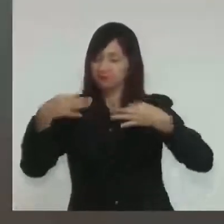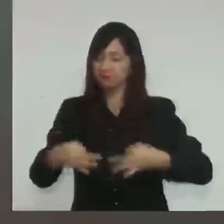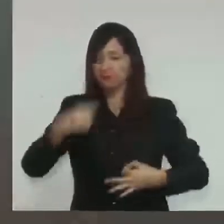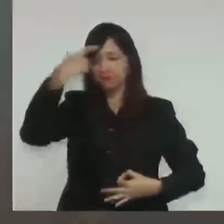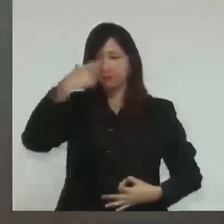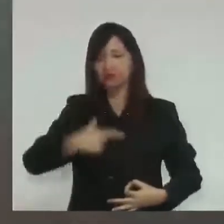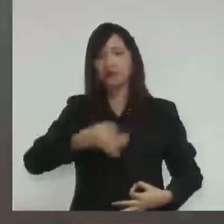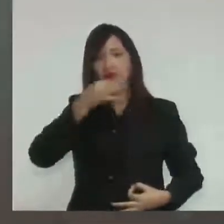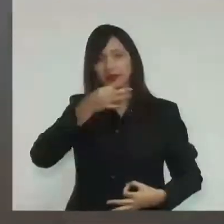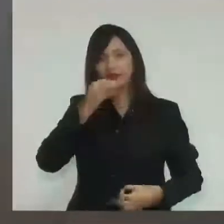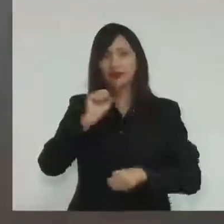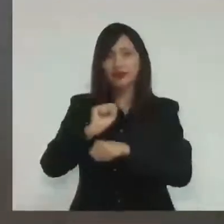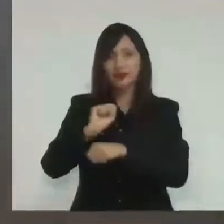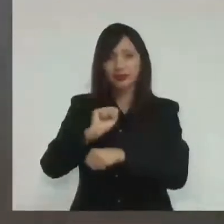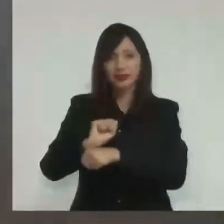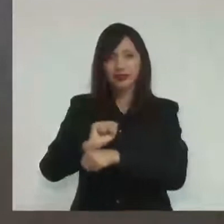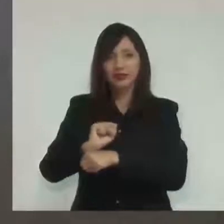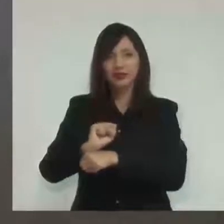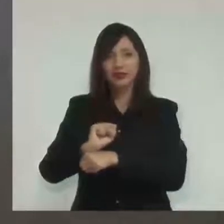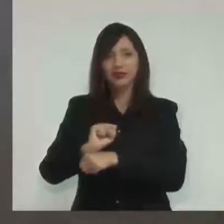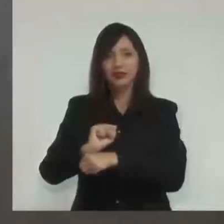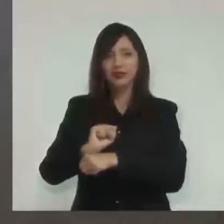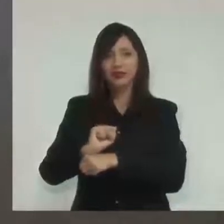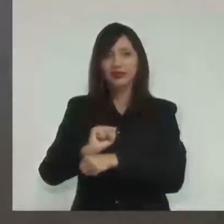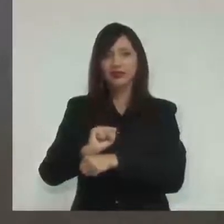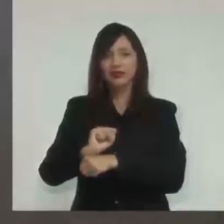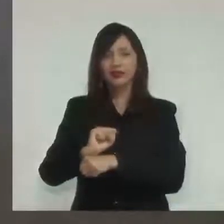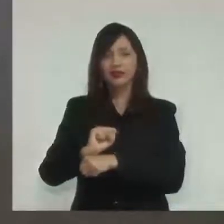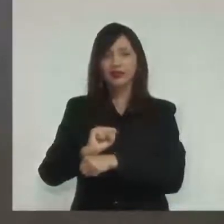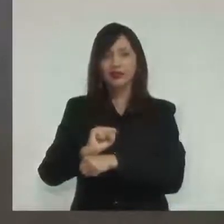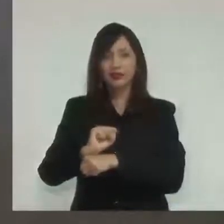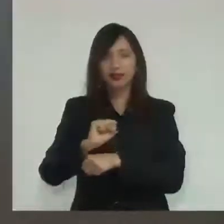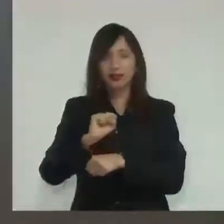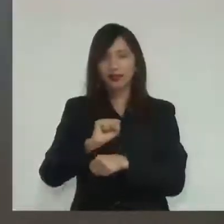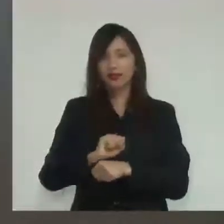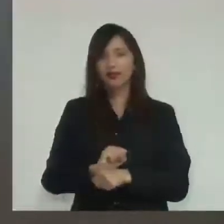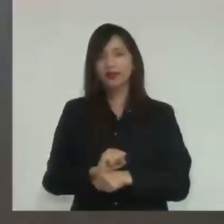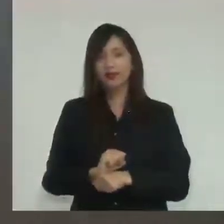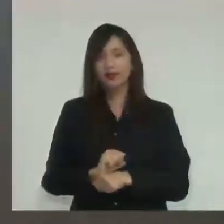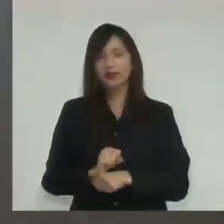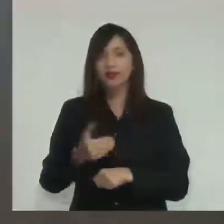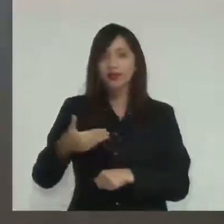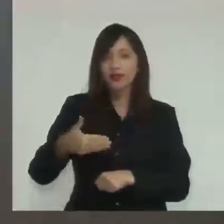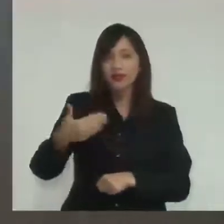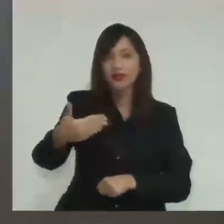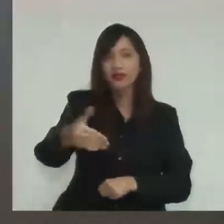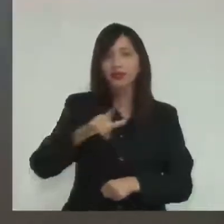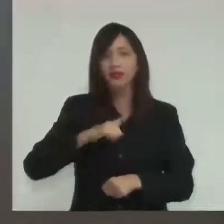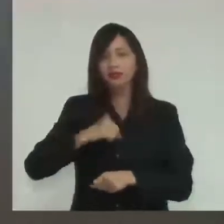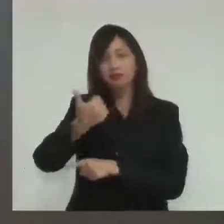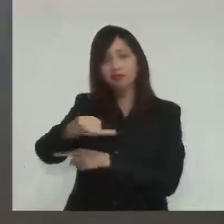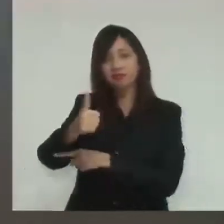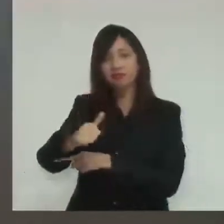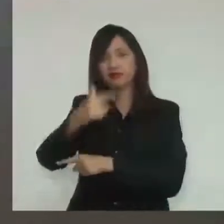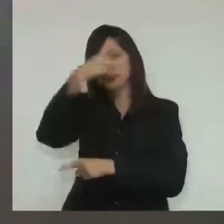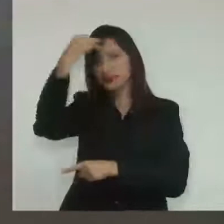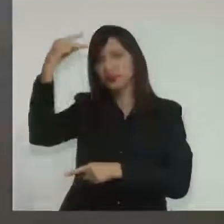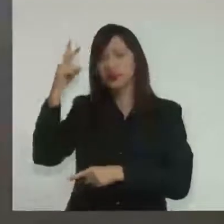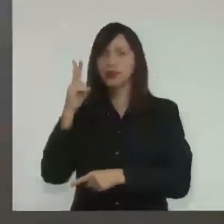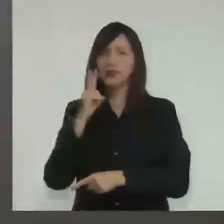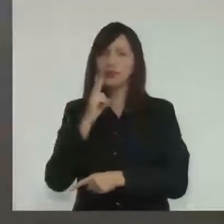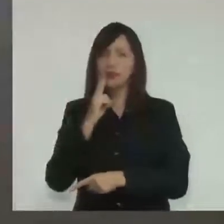que aguardarei o registro dos acontecimentos e avaliação que terá na Prefeitura